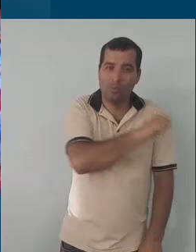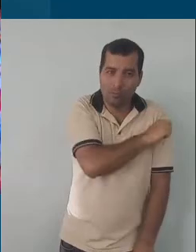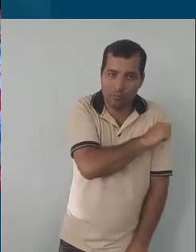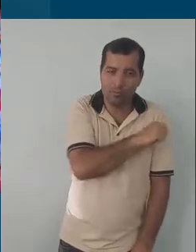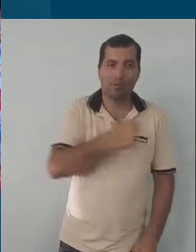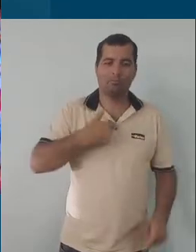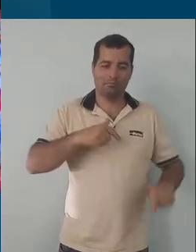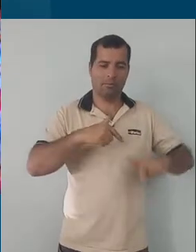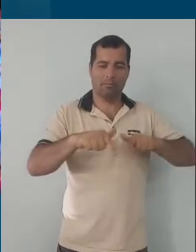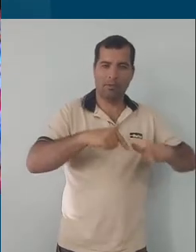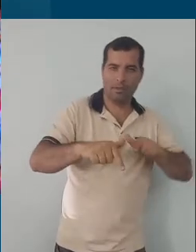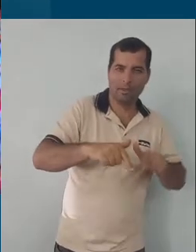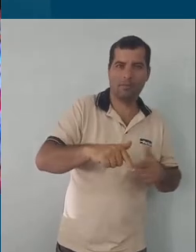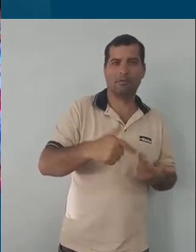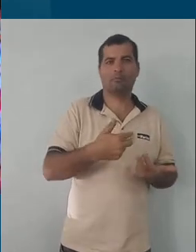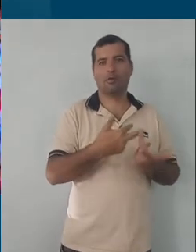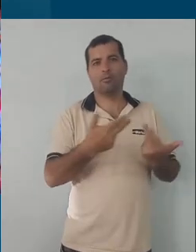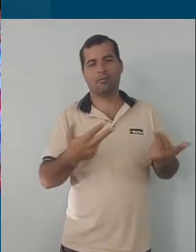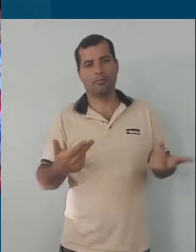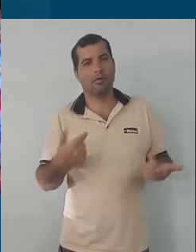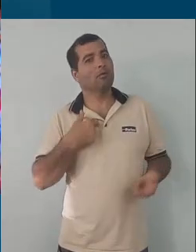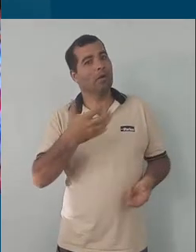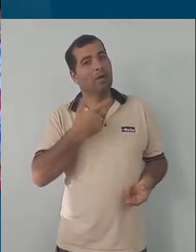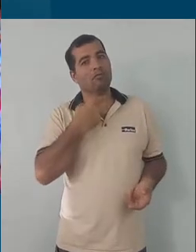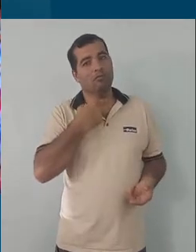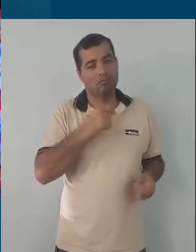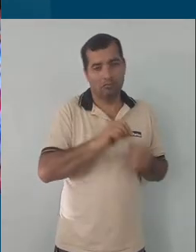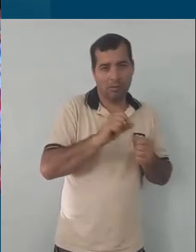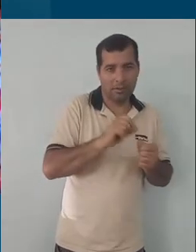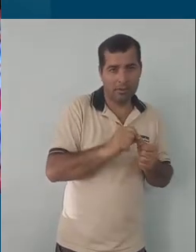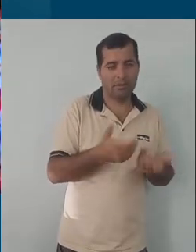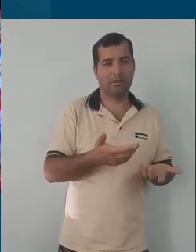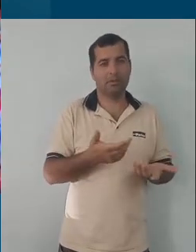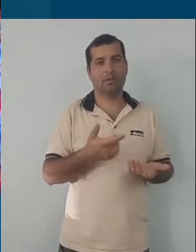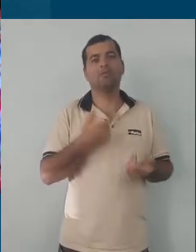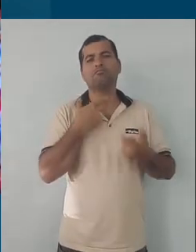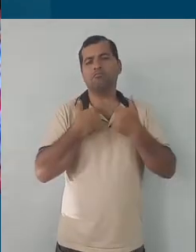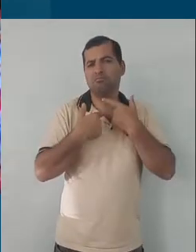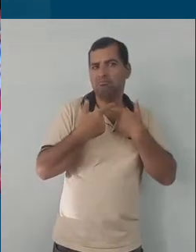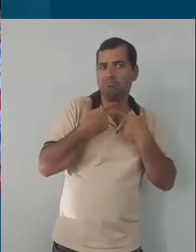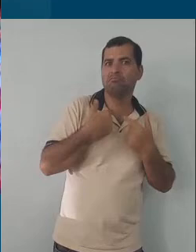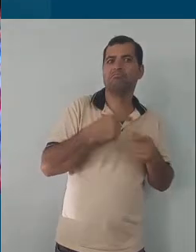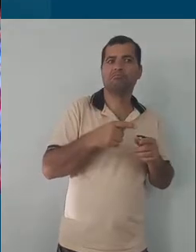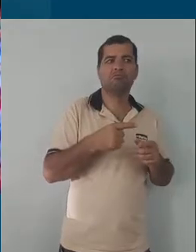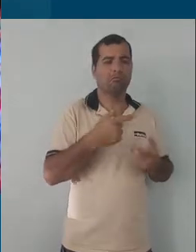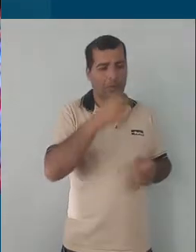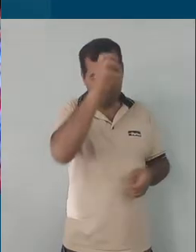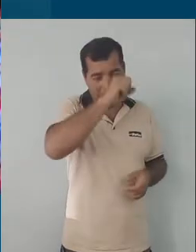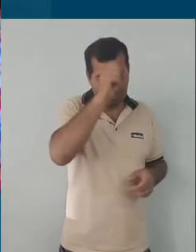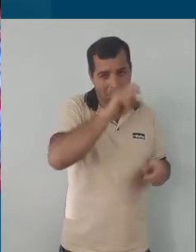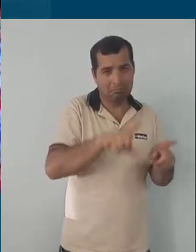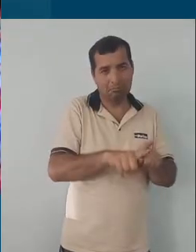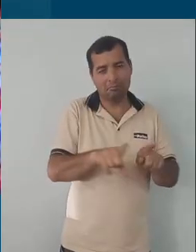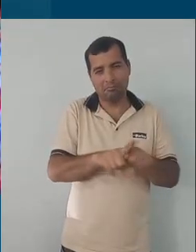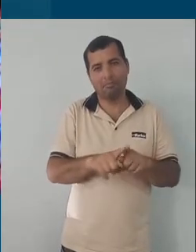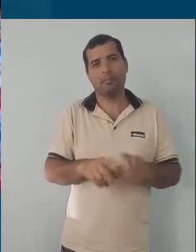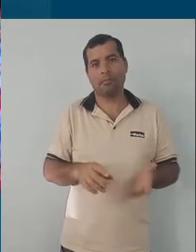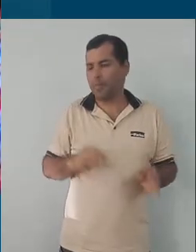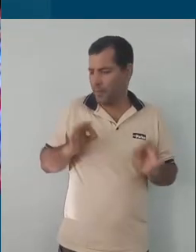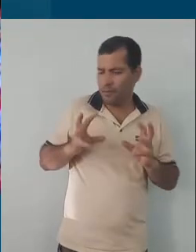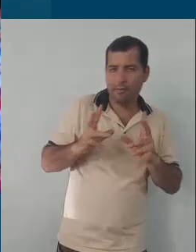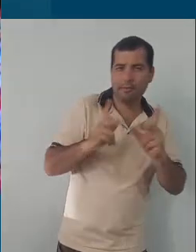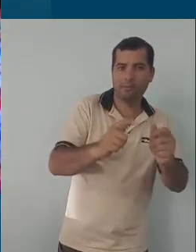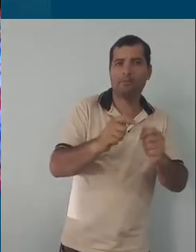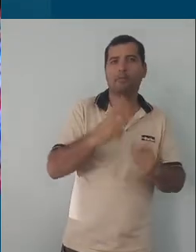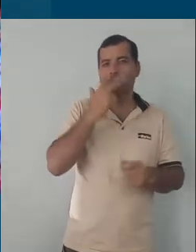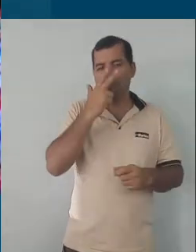sobre as coisas que eu quero fazer, sobre os desejos que eu tenho de aprender, né, então acho que tudo isso